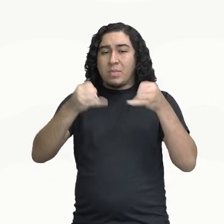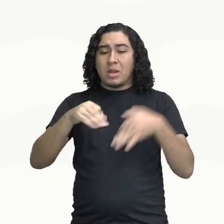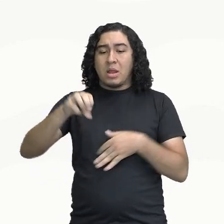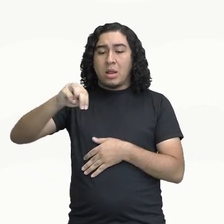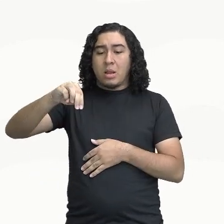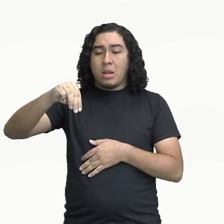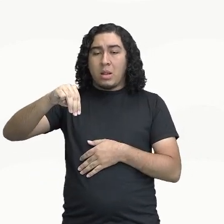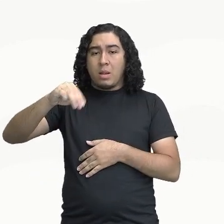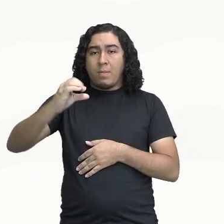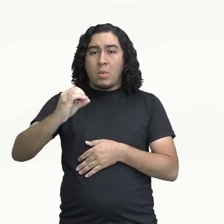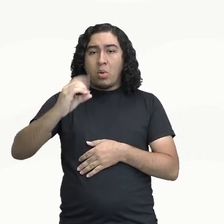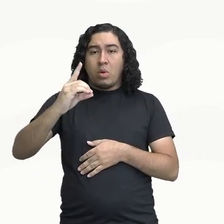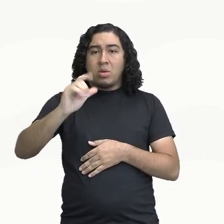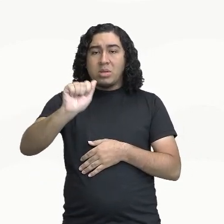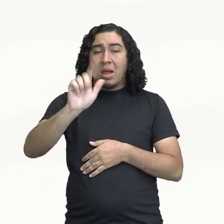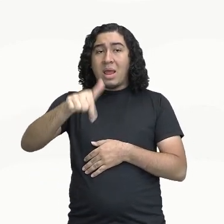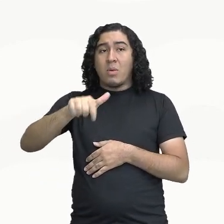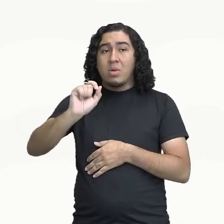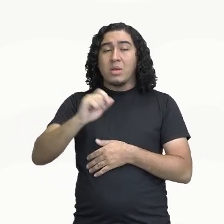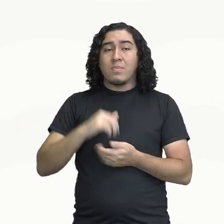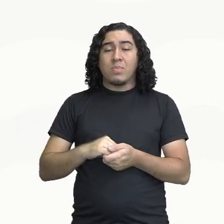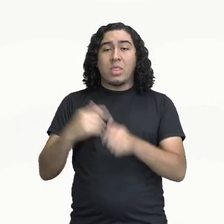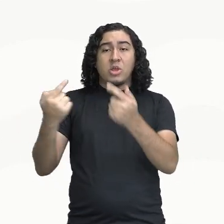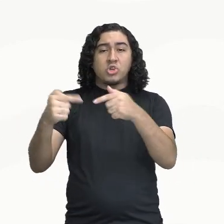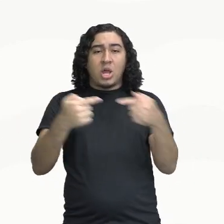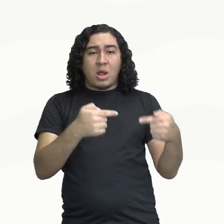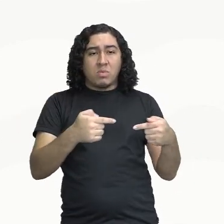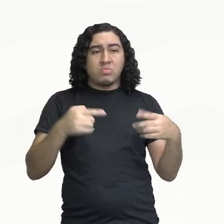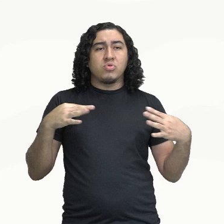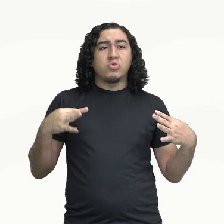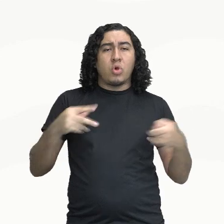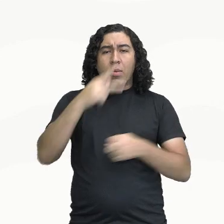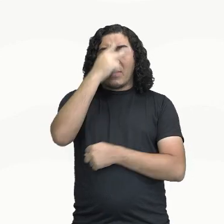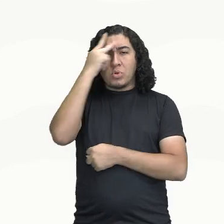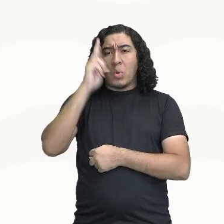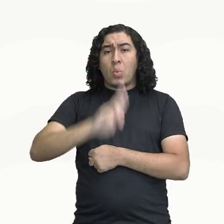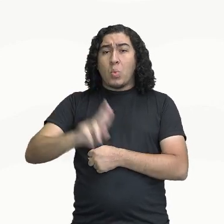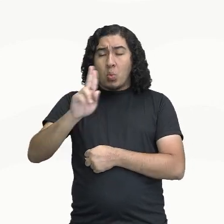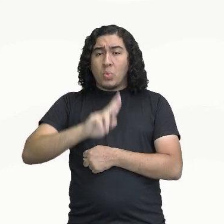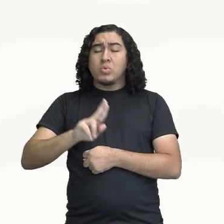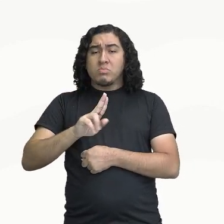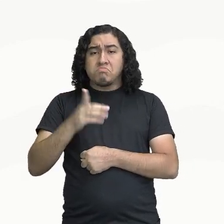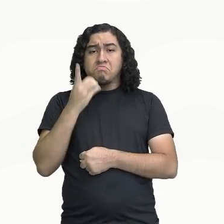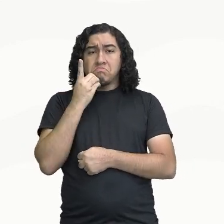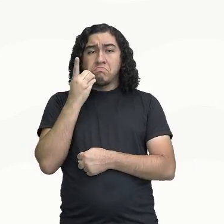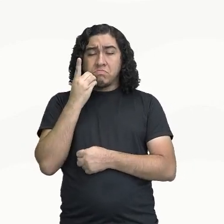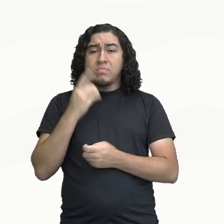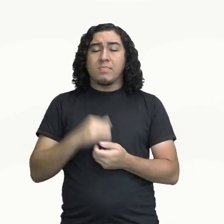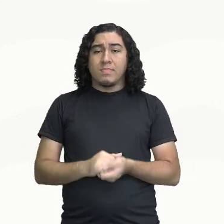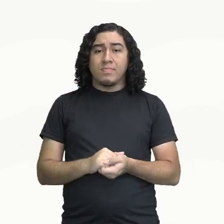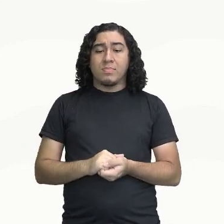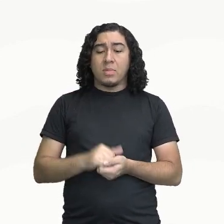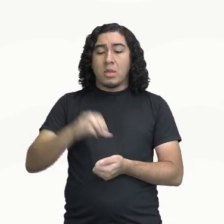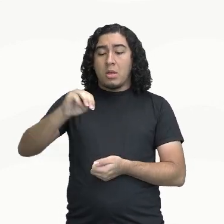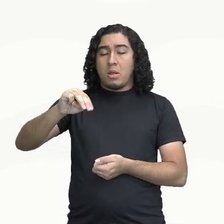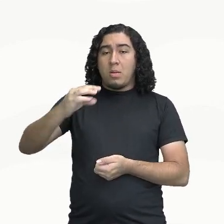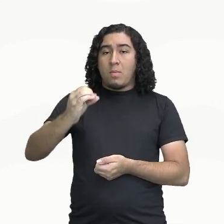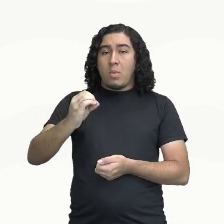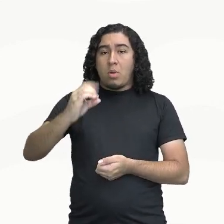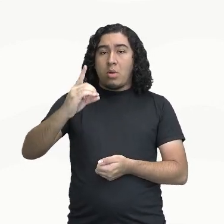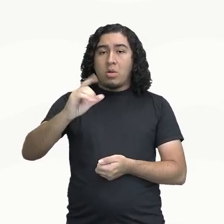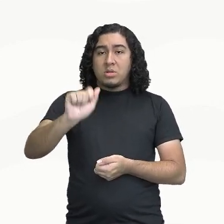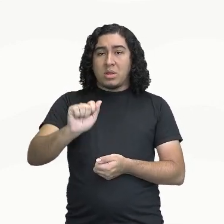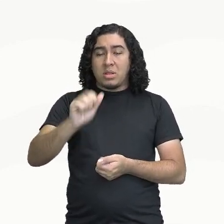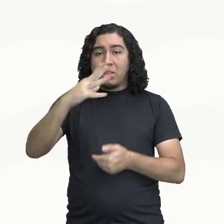em moda, eu estou falando de algo que todo mundo, né, está usando praticamente. Então a moda na matemática é